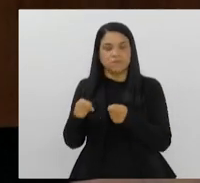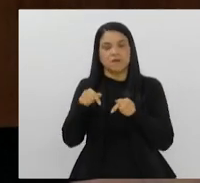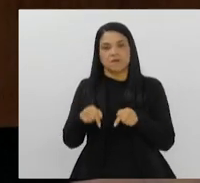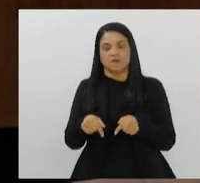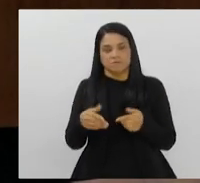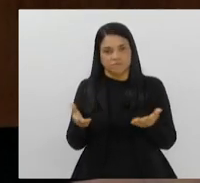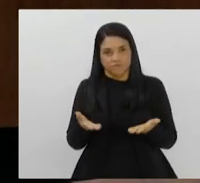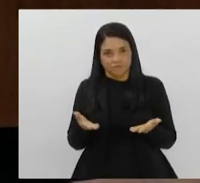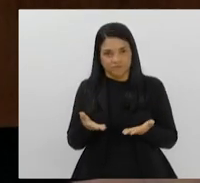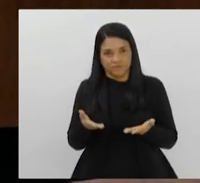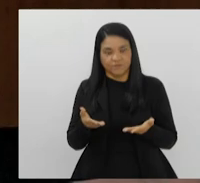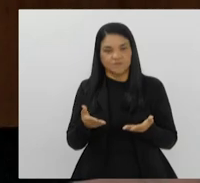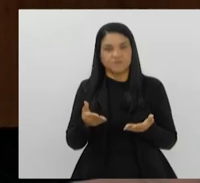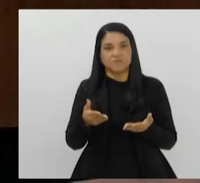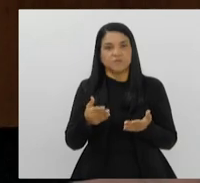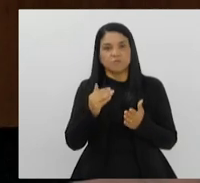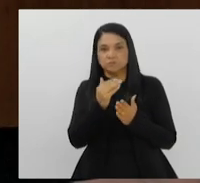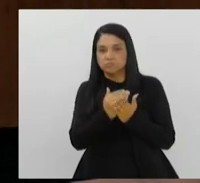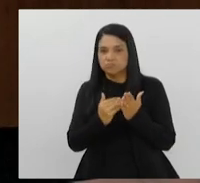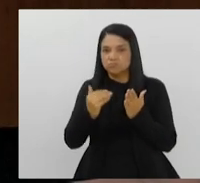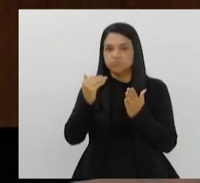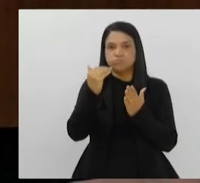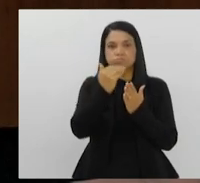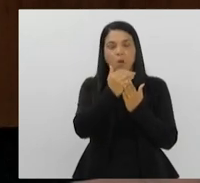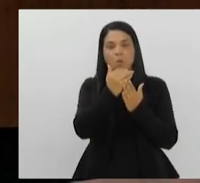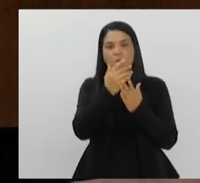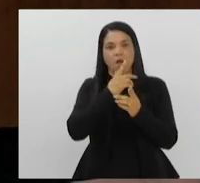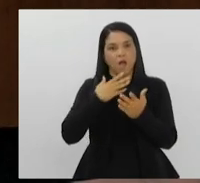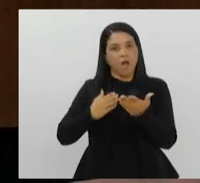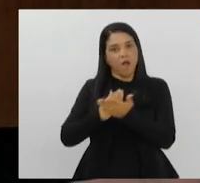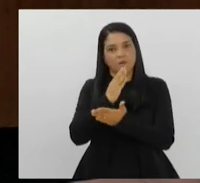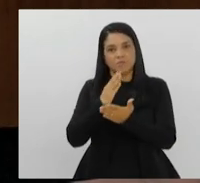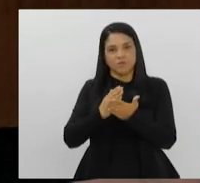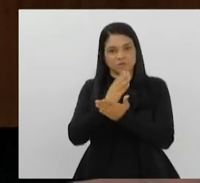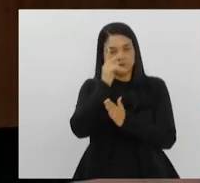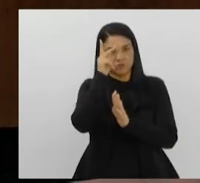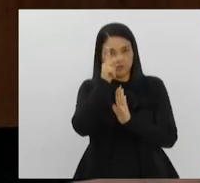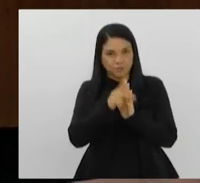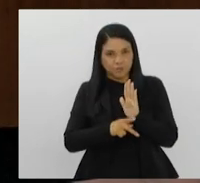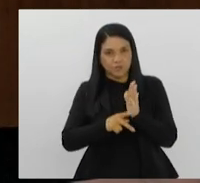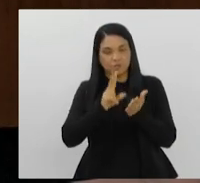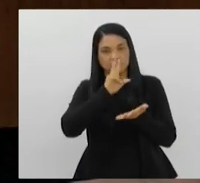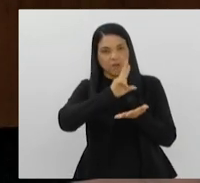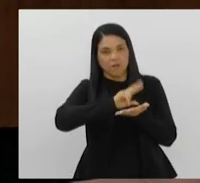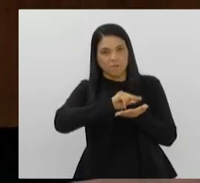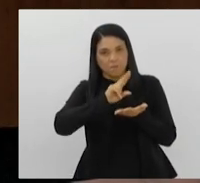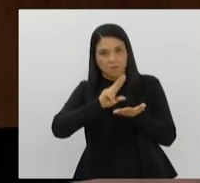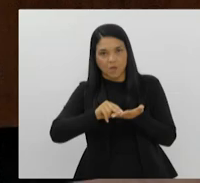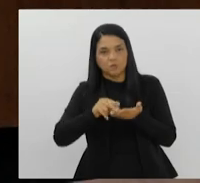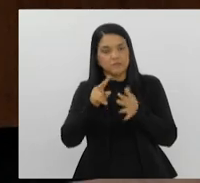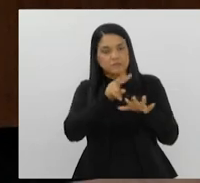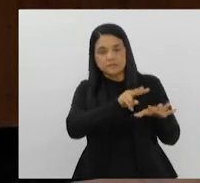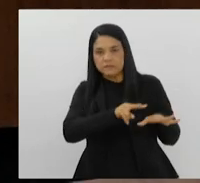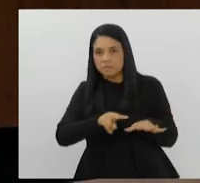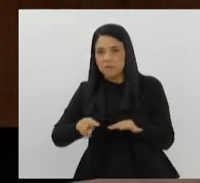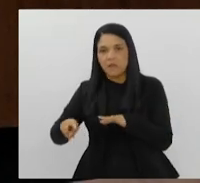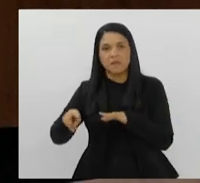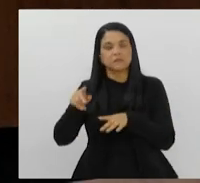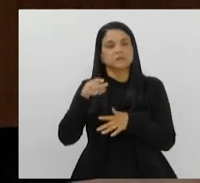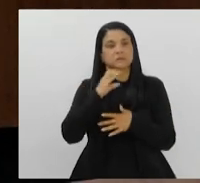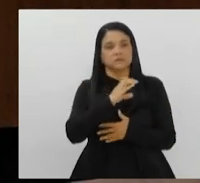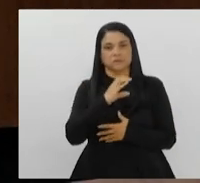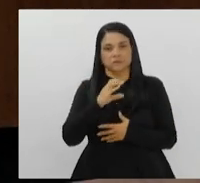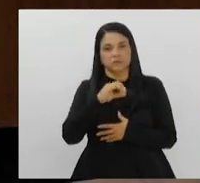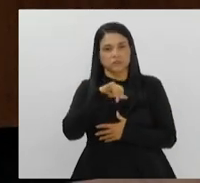legislatura. Estamos batendo recordes de aprovação de projetos em pauta todas as semanas na CCJ.